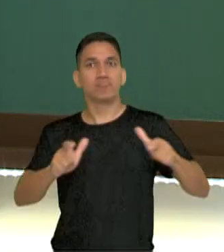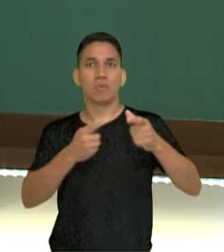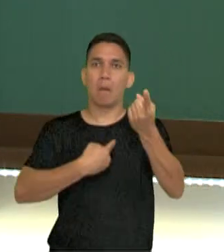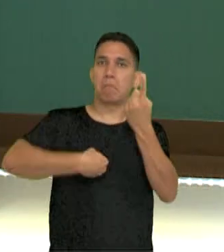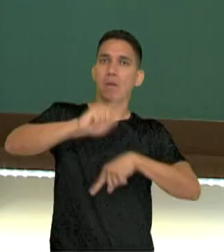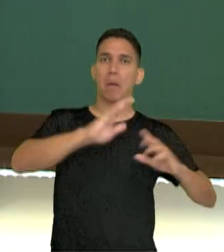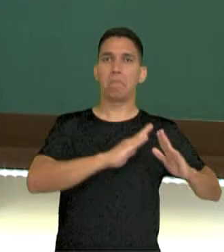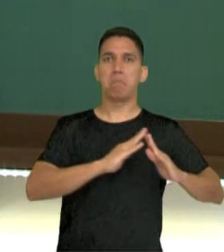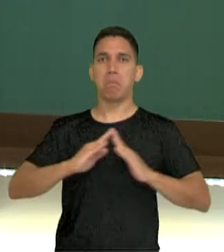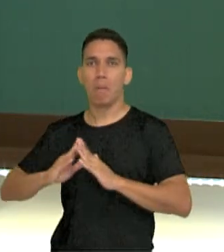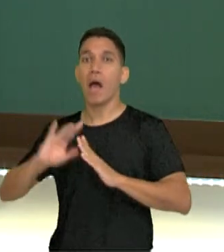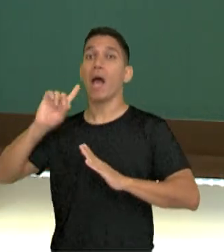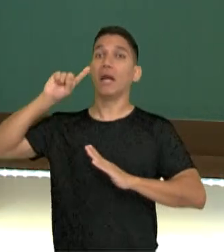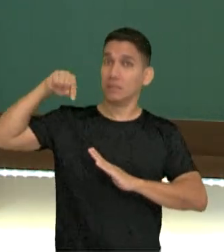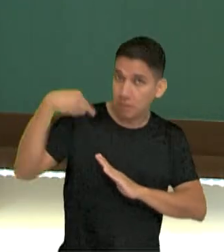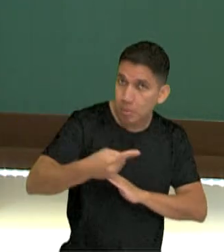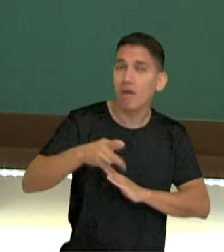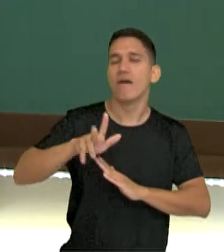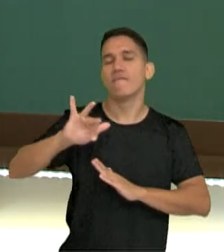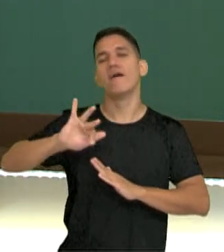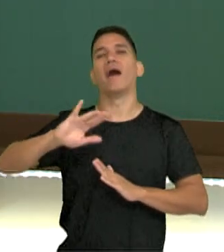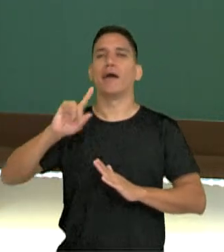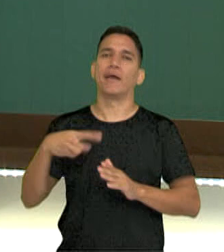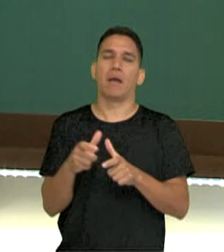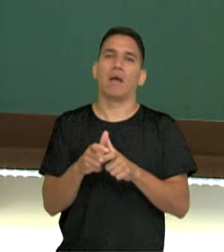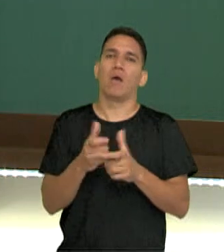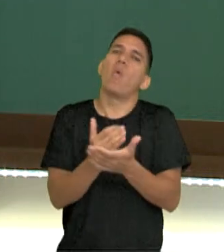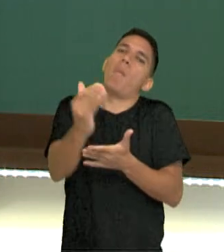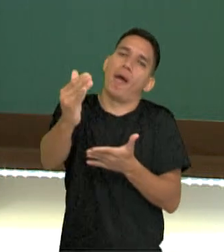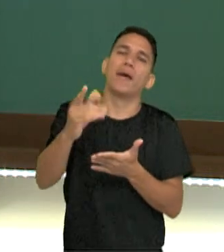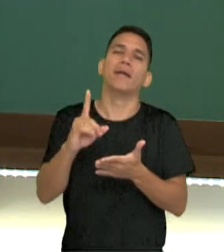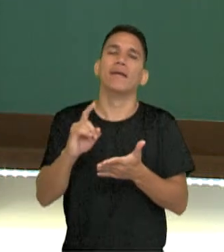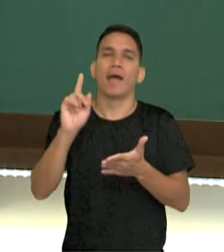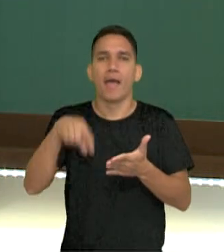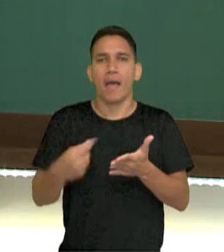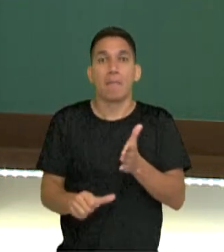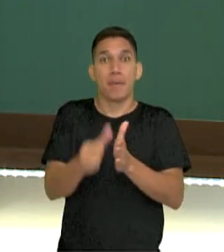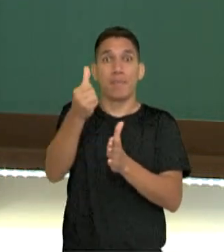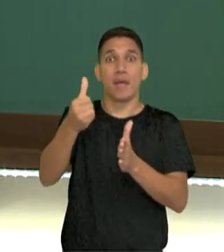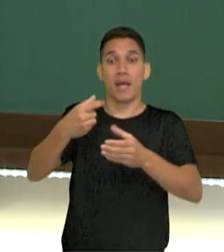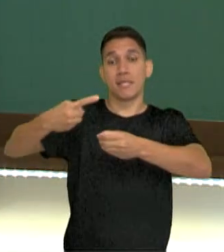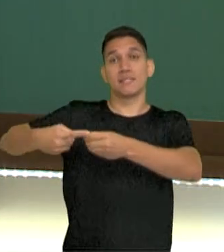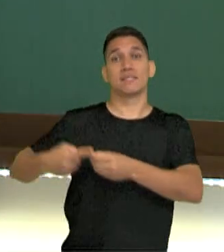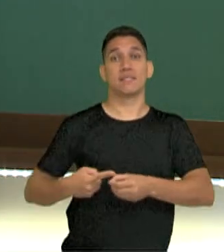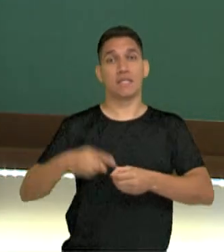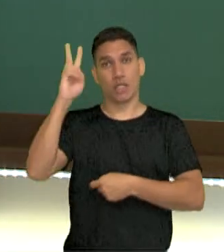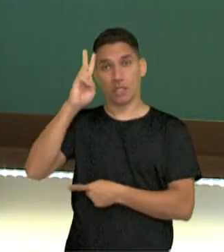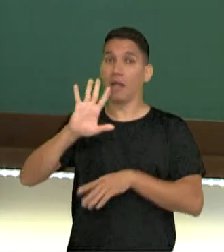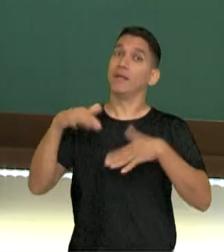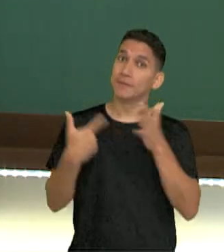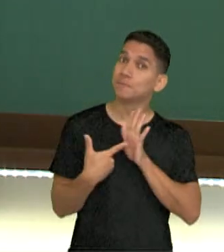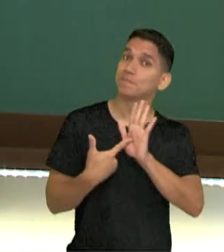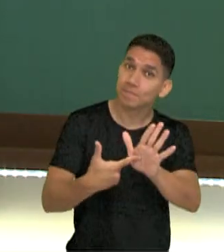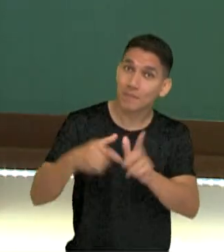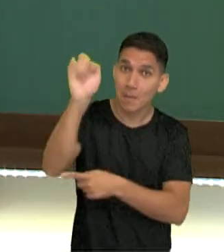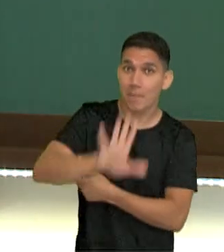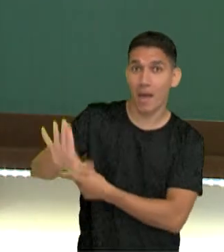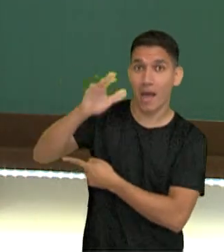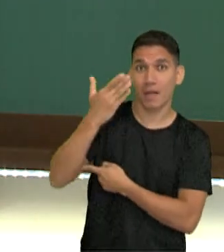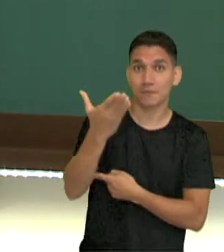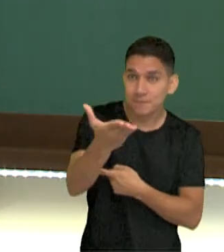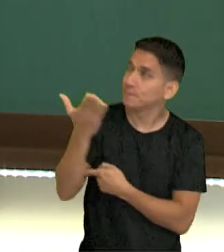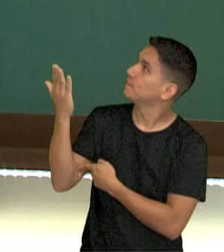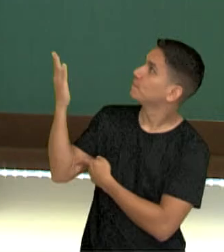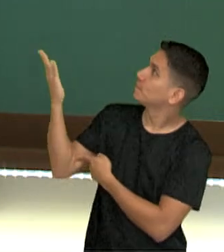primeiras vilas que depois surgem, ou melhor, desenvolvem as primeiras cidades da história. Aliás, eu tenho uma imagem para